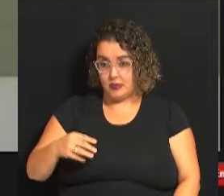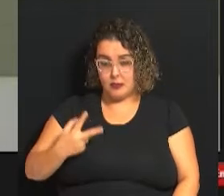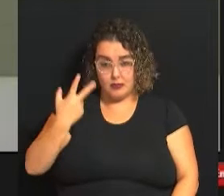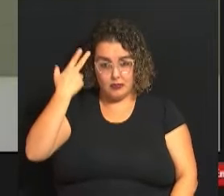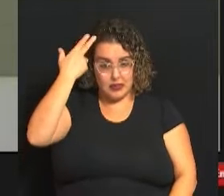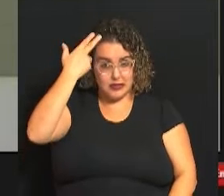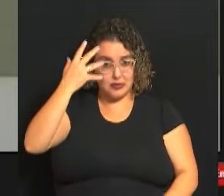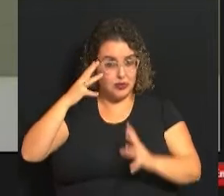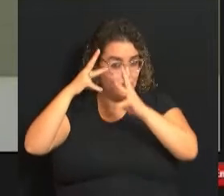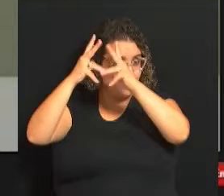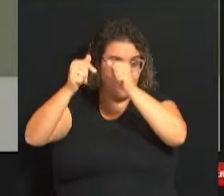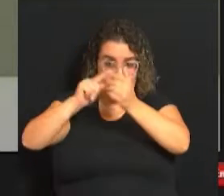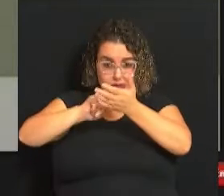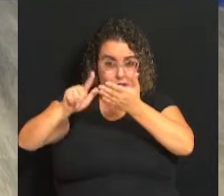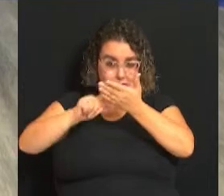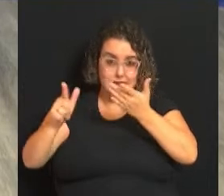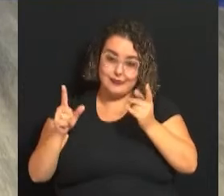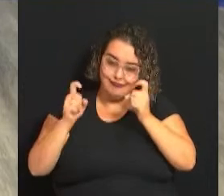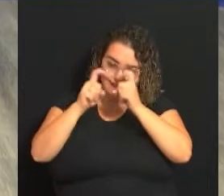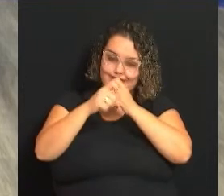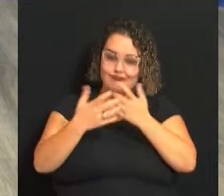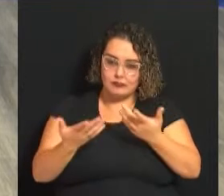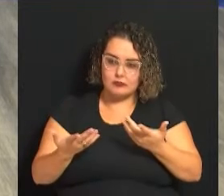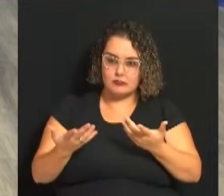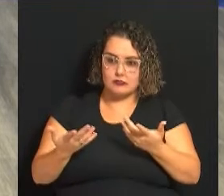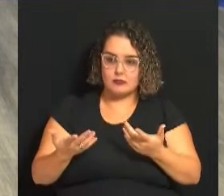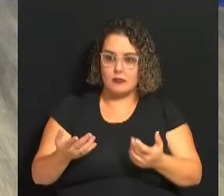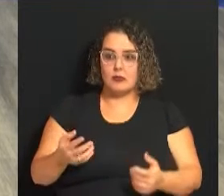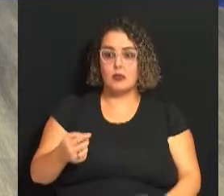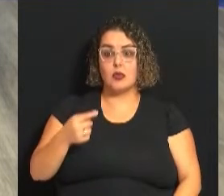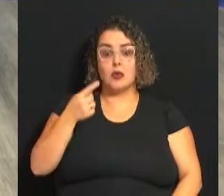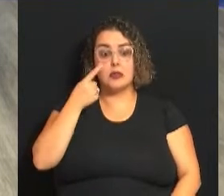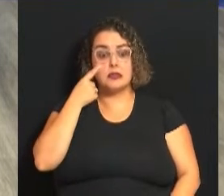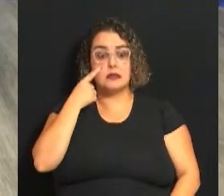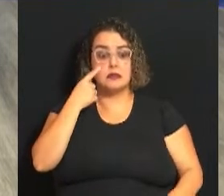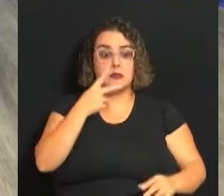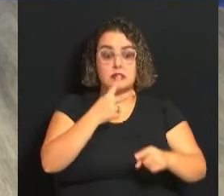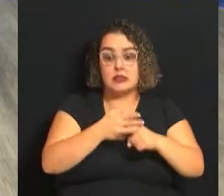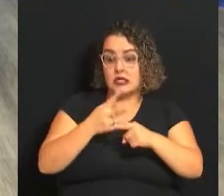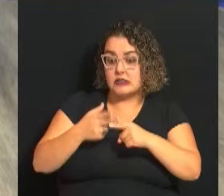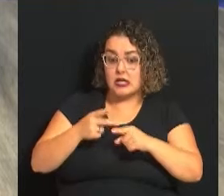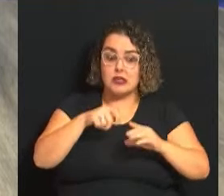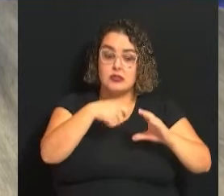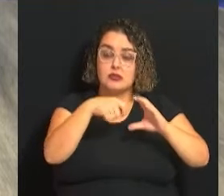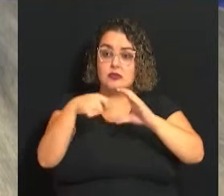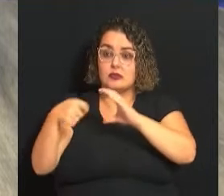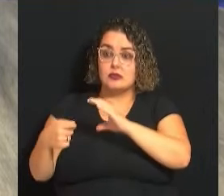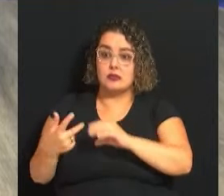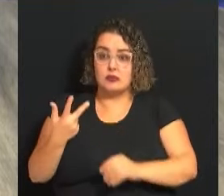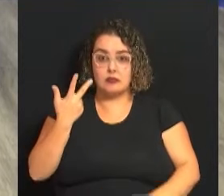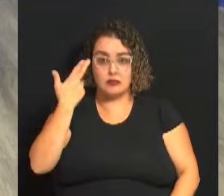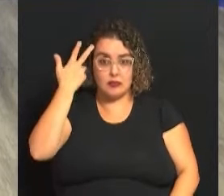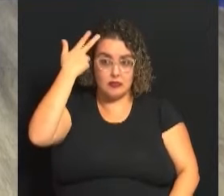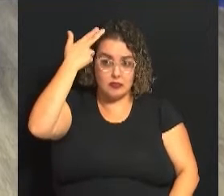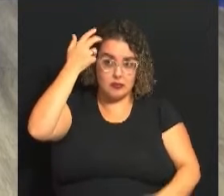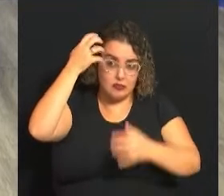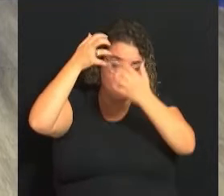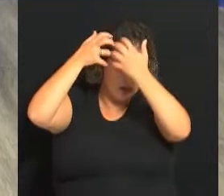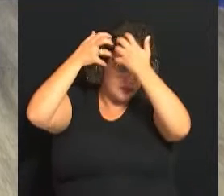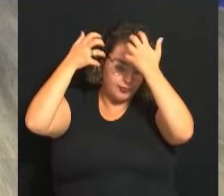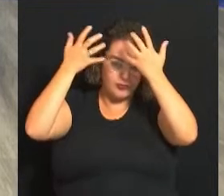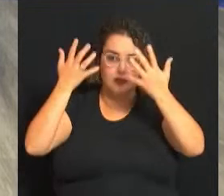outra curiosidade, né? Porque a gente fica vendo nos filmes, nas séries, vai operar o cérebro e em algumas ocasiões o paciente